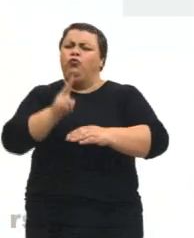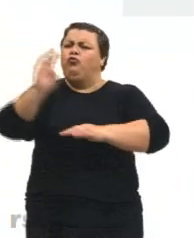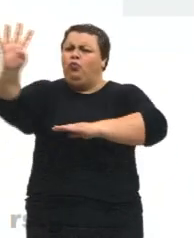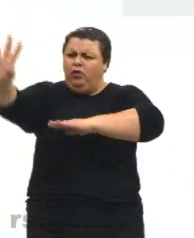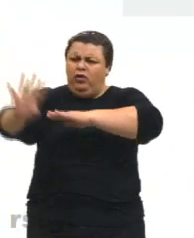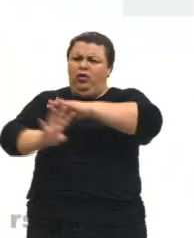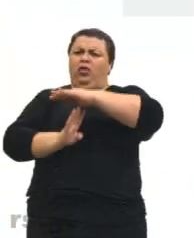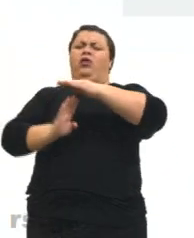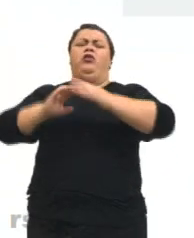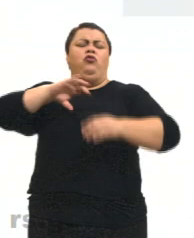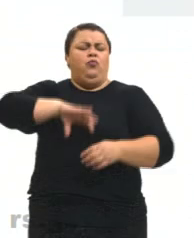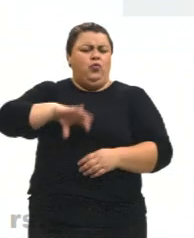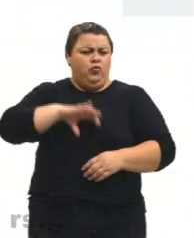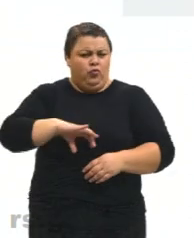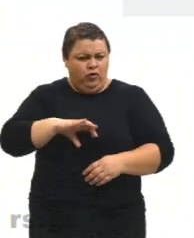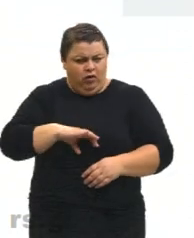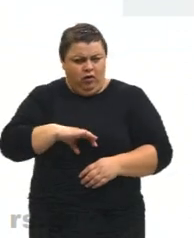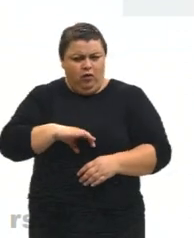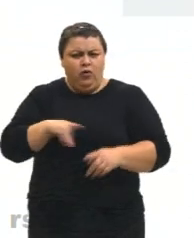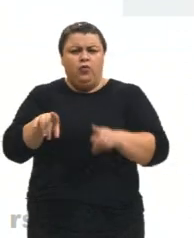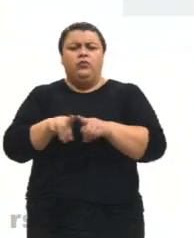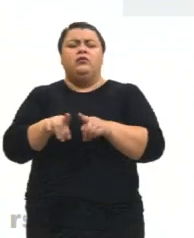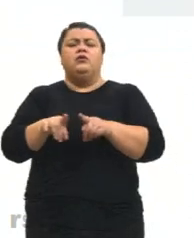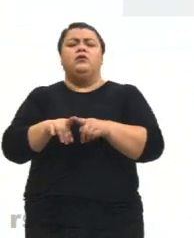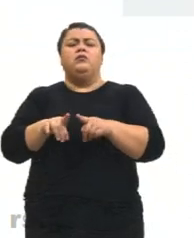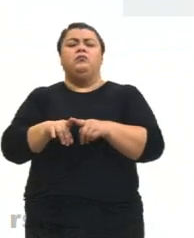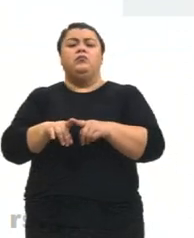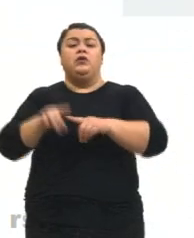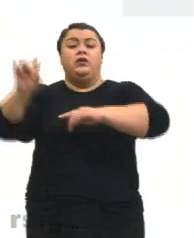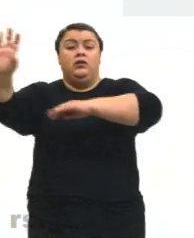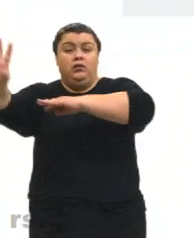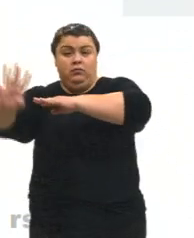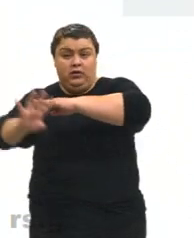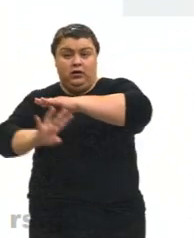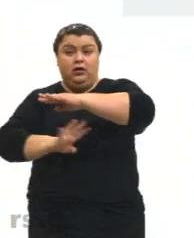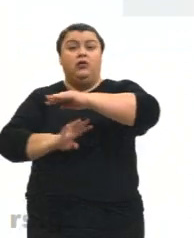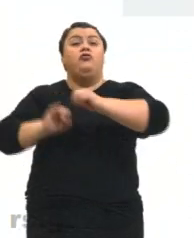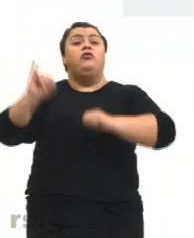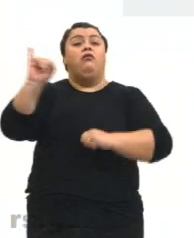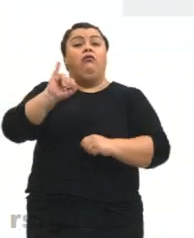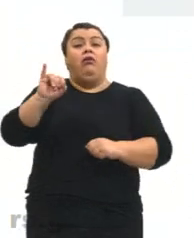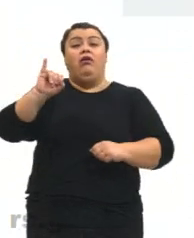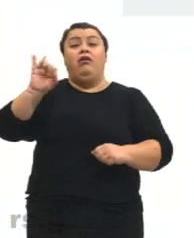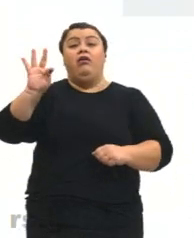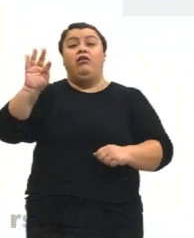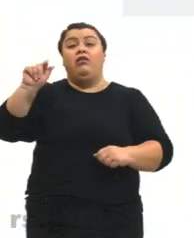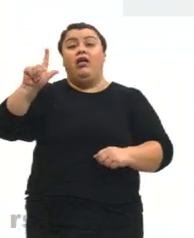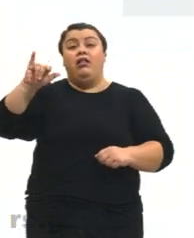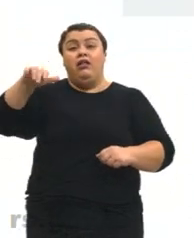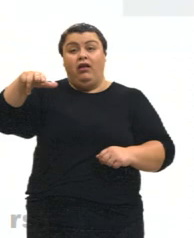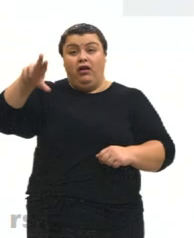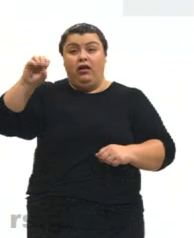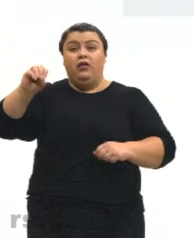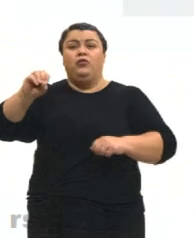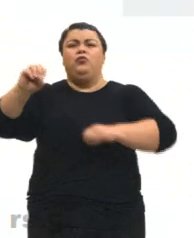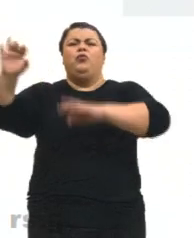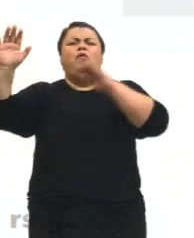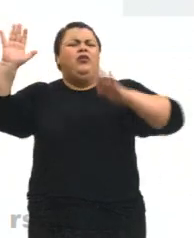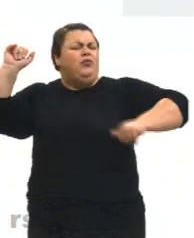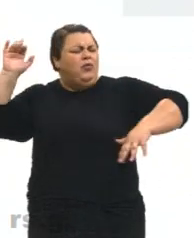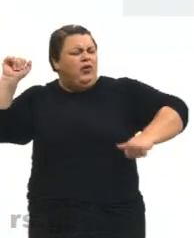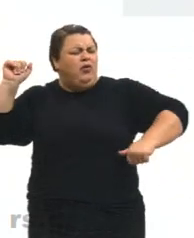de Portugal vai receber uma leva muito significativa de imigrantes italianos espanhóis alemães